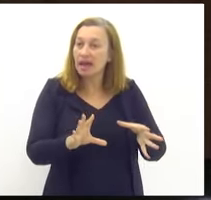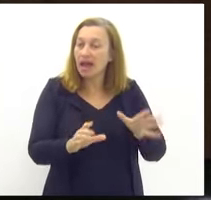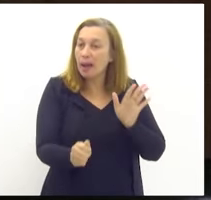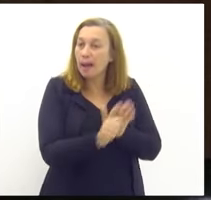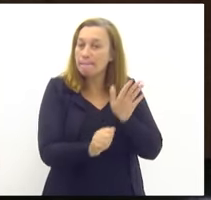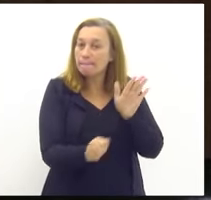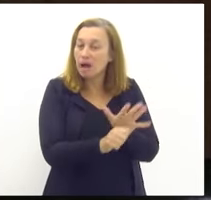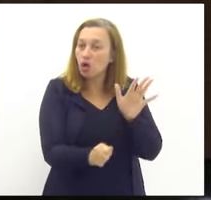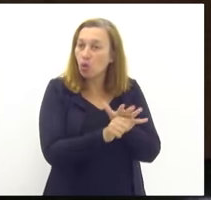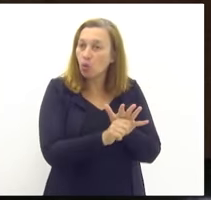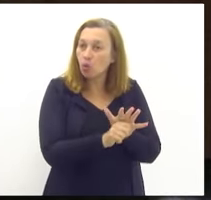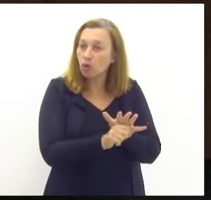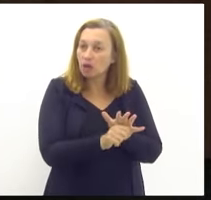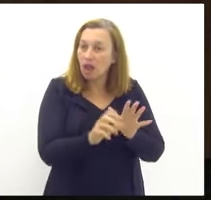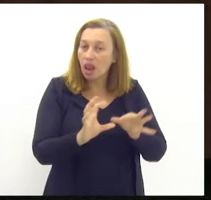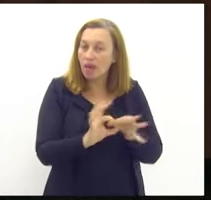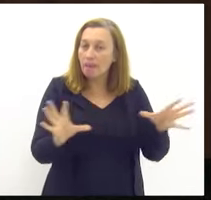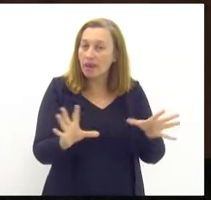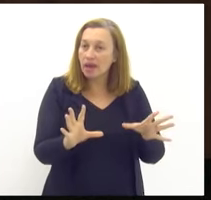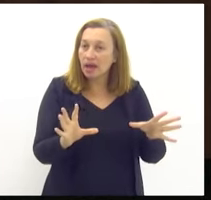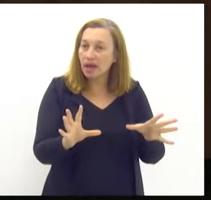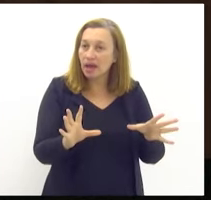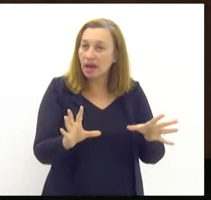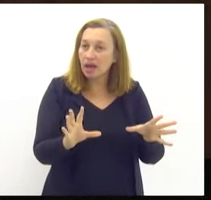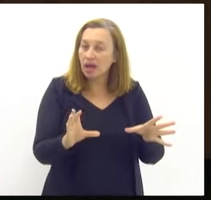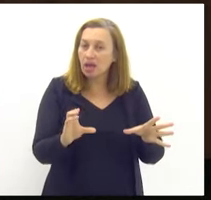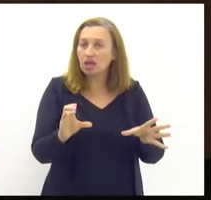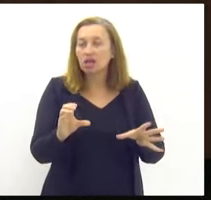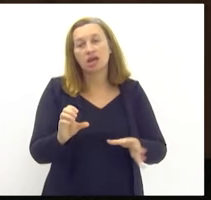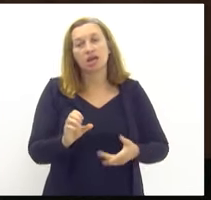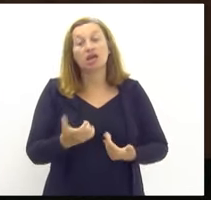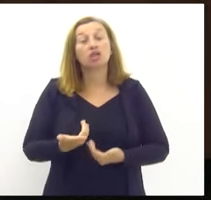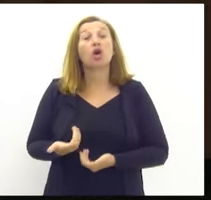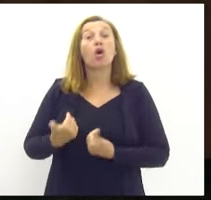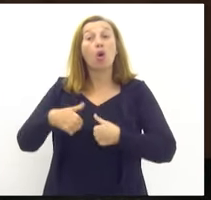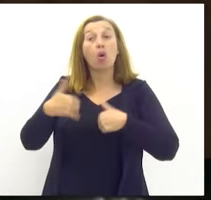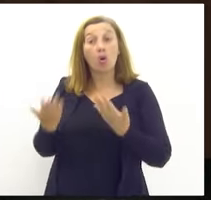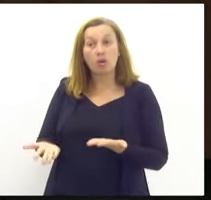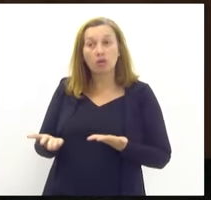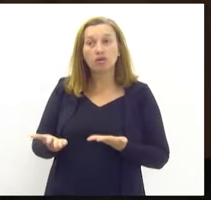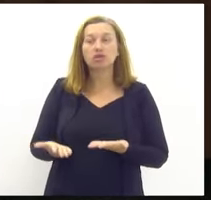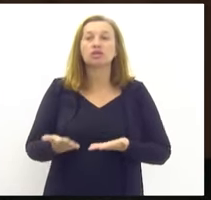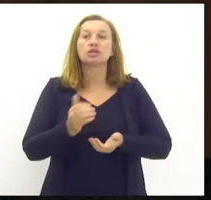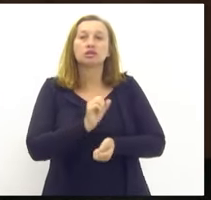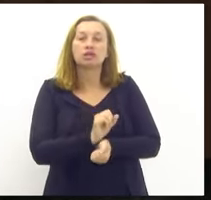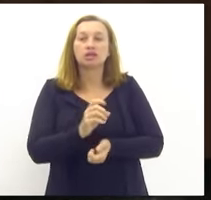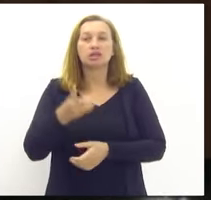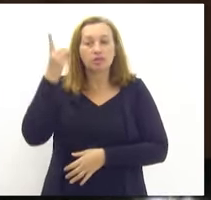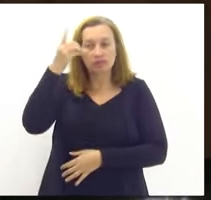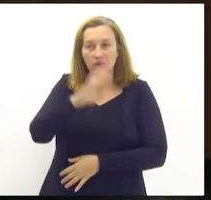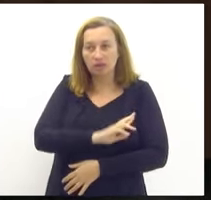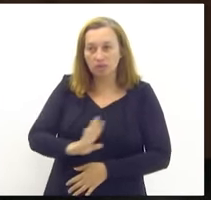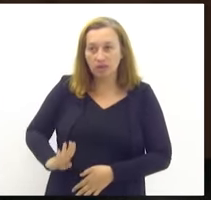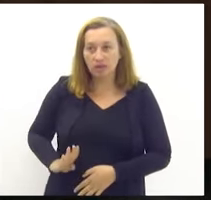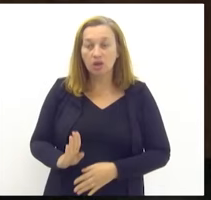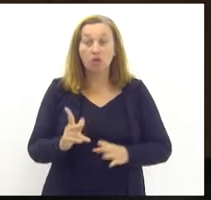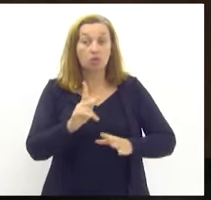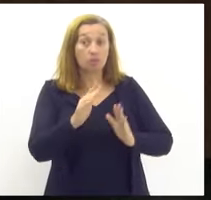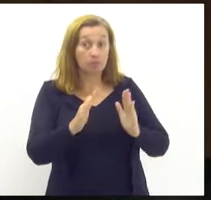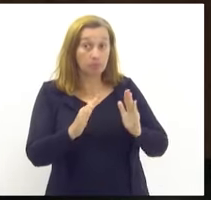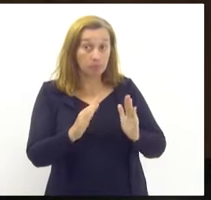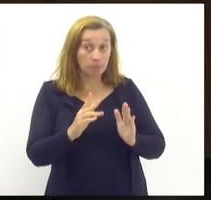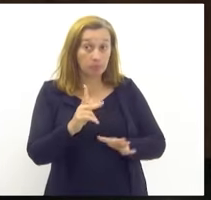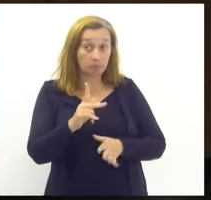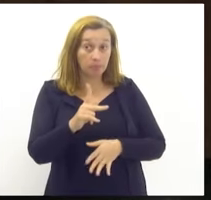maconha liberar ainda levar Escol então espero o deputado Rodrigo marel como presidente da casa eu tenho certeza que vossa excelência